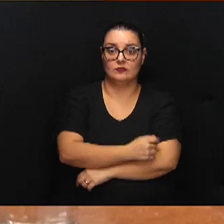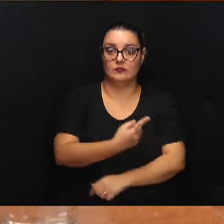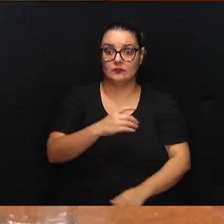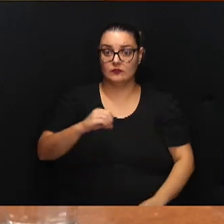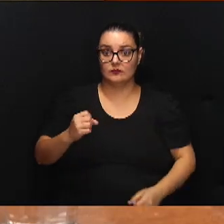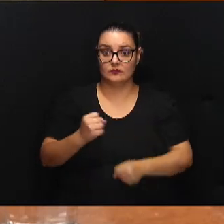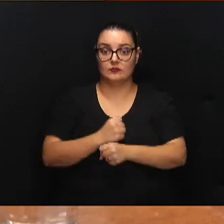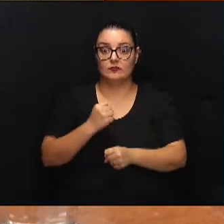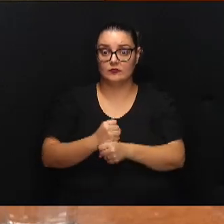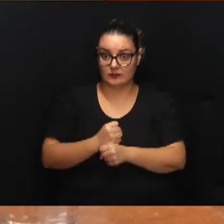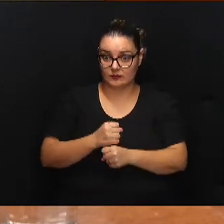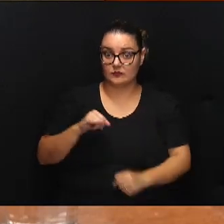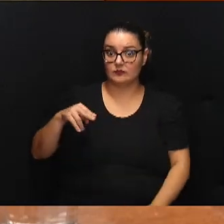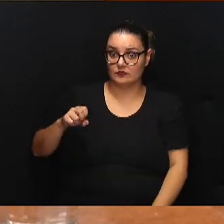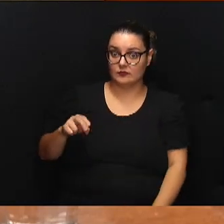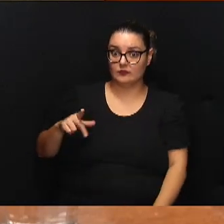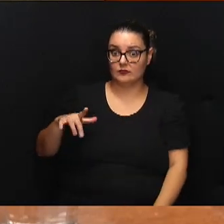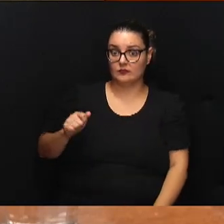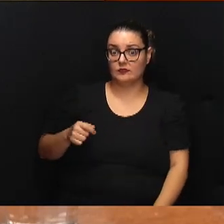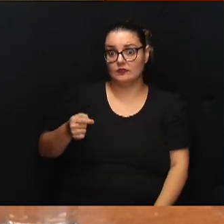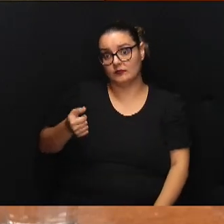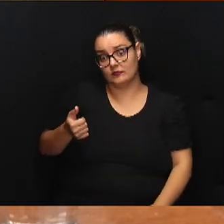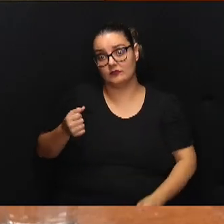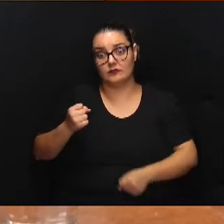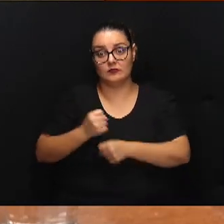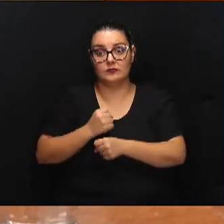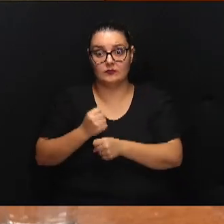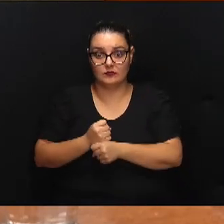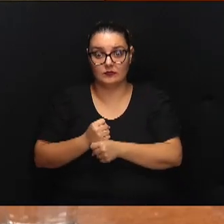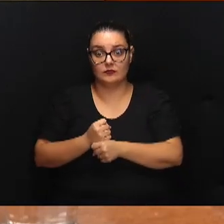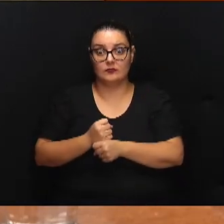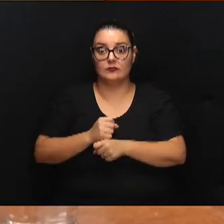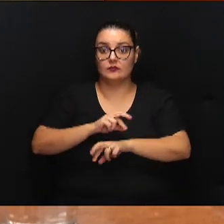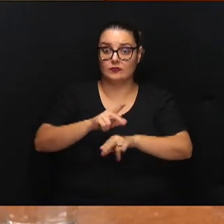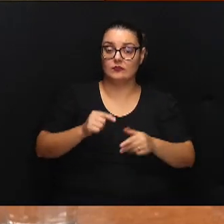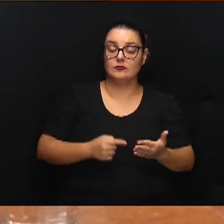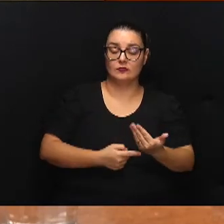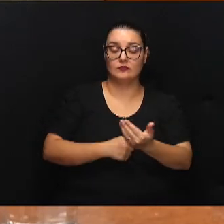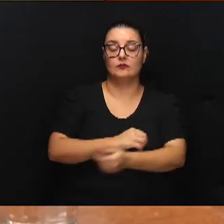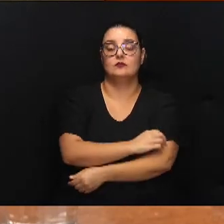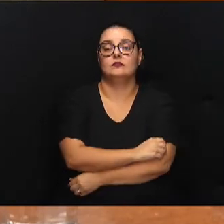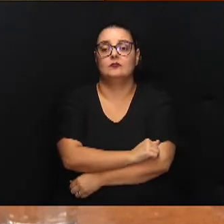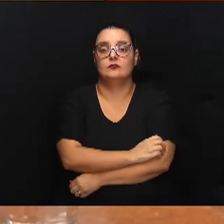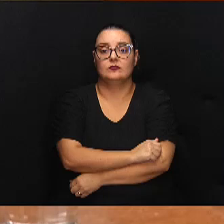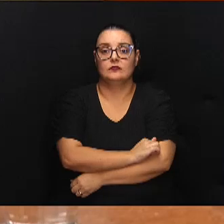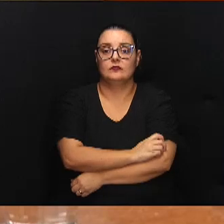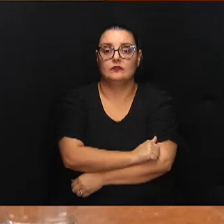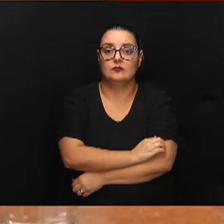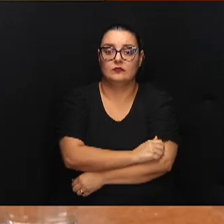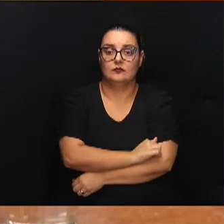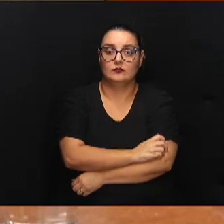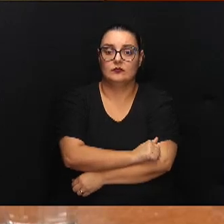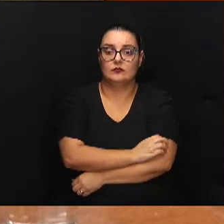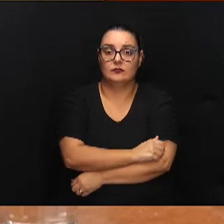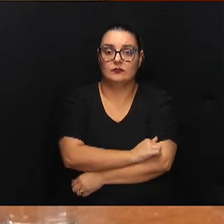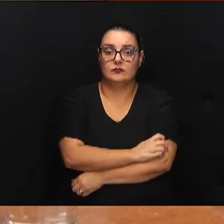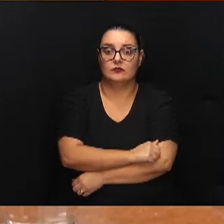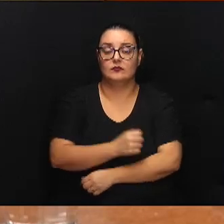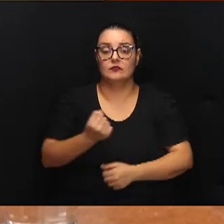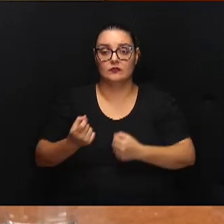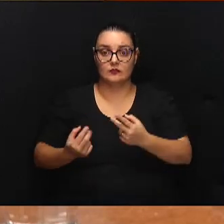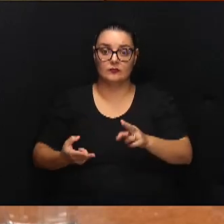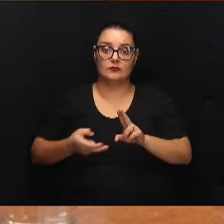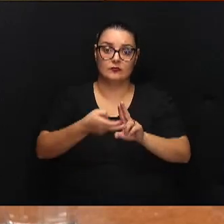há poucos anos, muito pouco tempo, temos tantas tecnologias e já temos alguma coisa no SUS, é uma